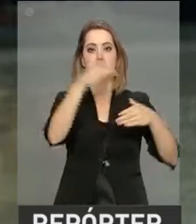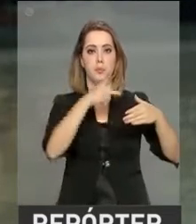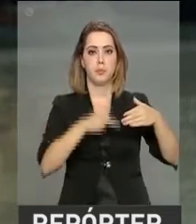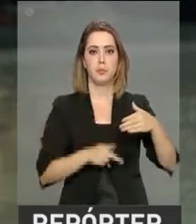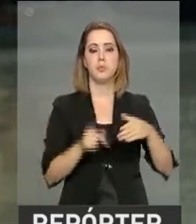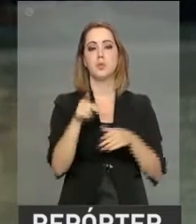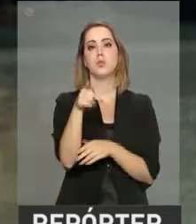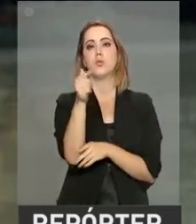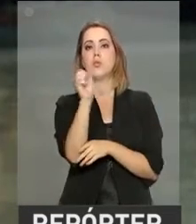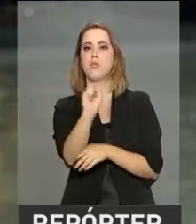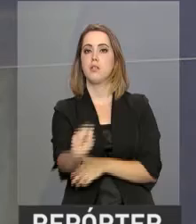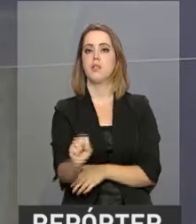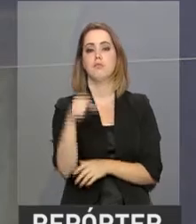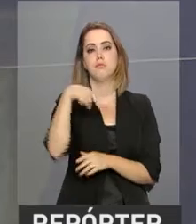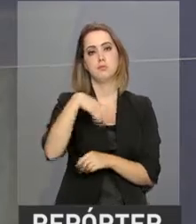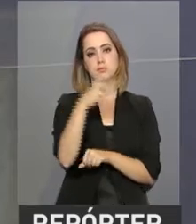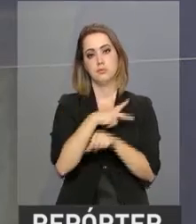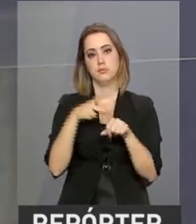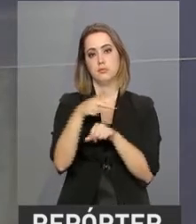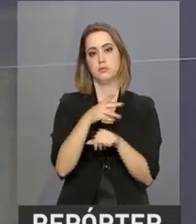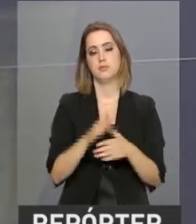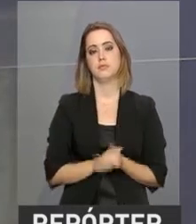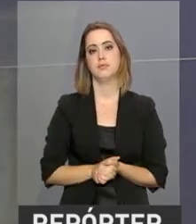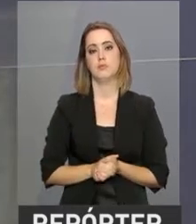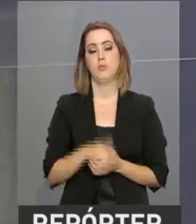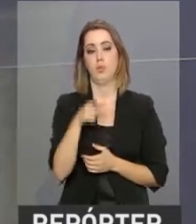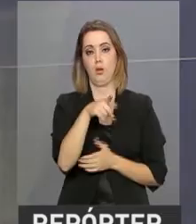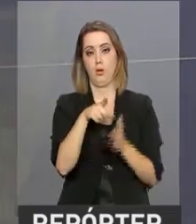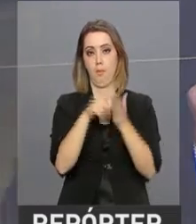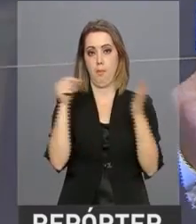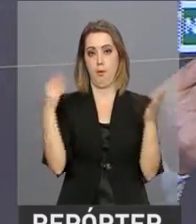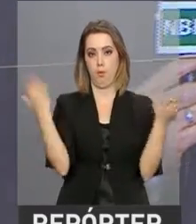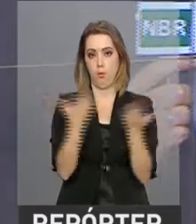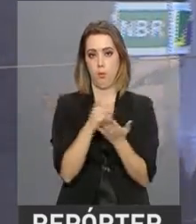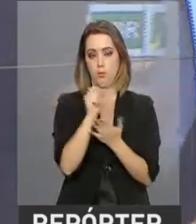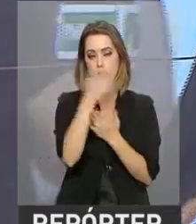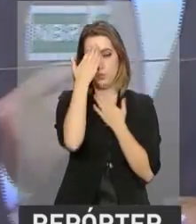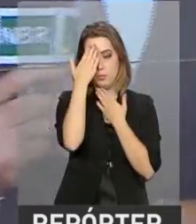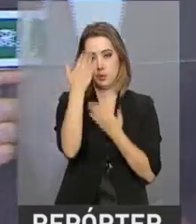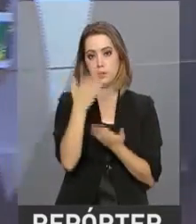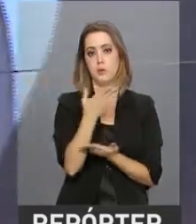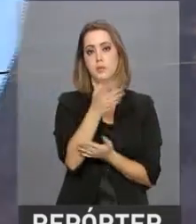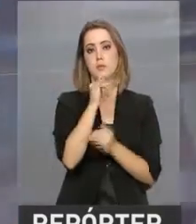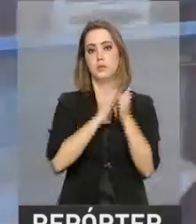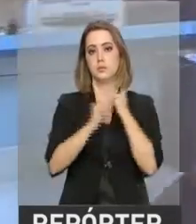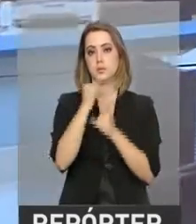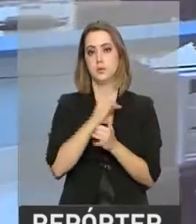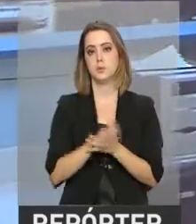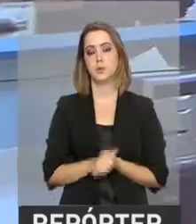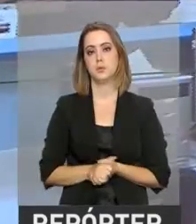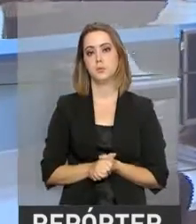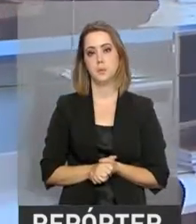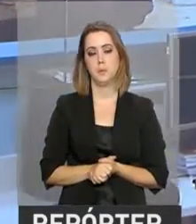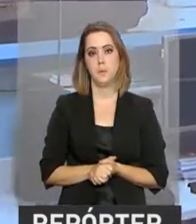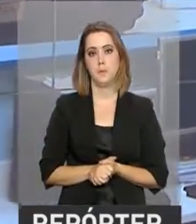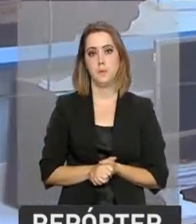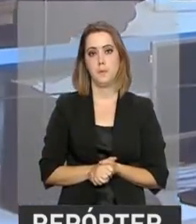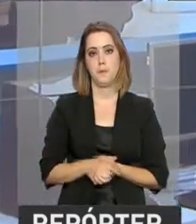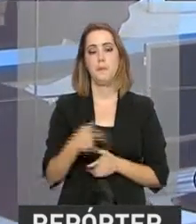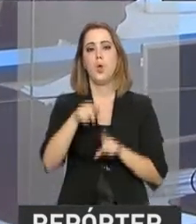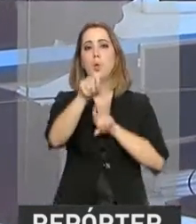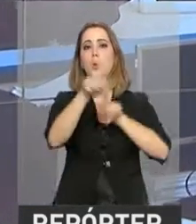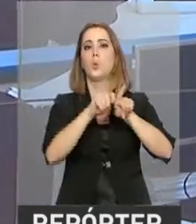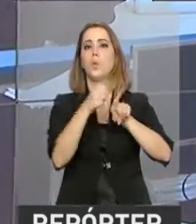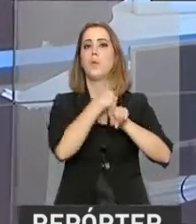eu volto com você no estúdio jaime paulo la sálvia ao vivo direto do palácio do planalto obrigado paulo pelas informações em agosto a produção